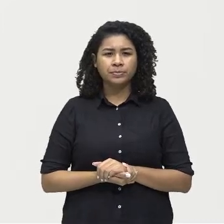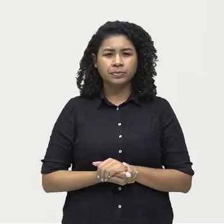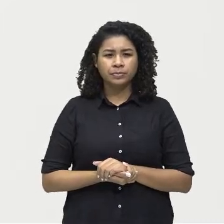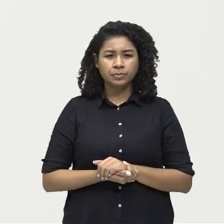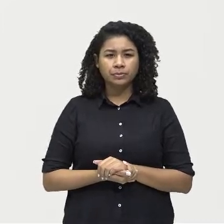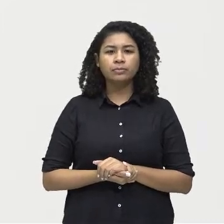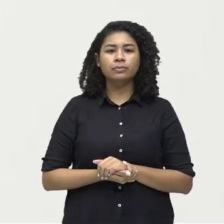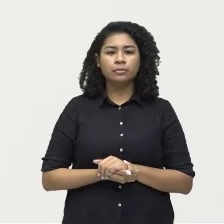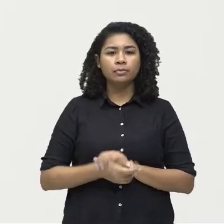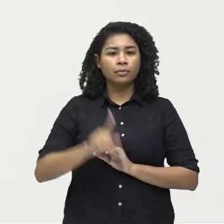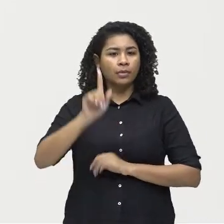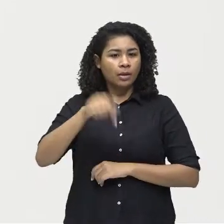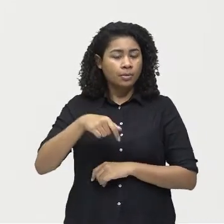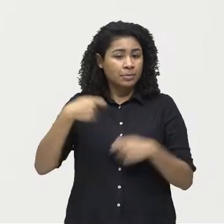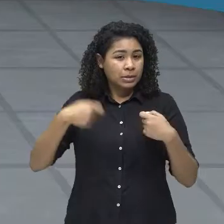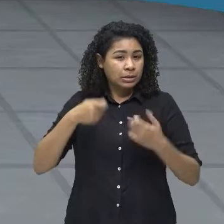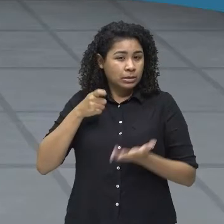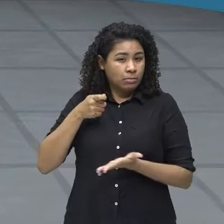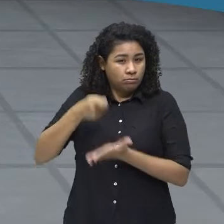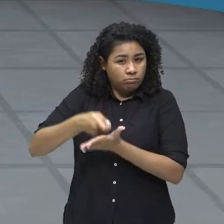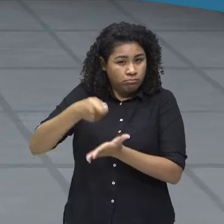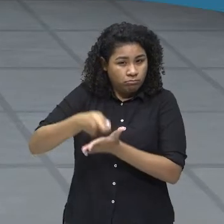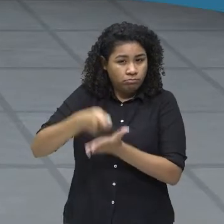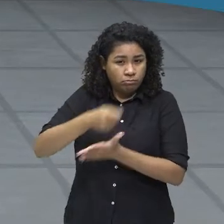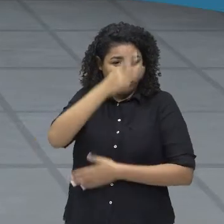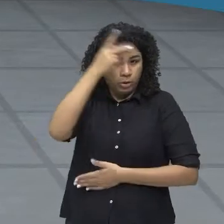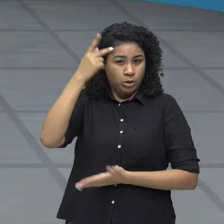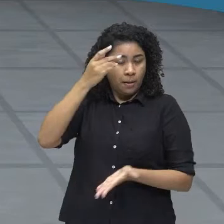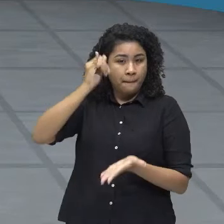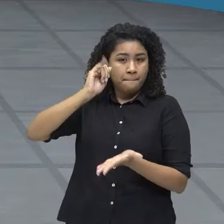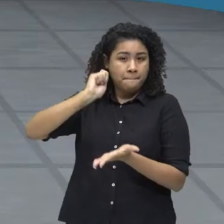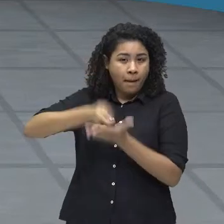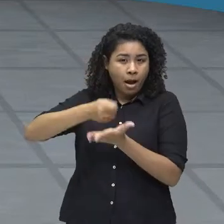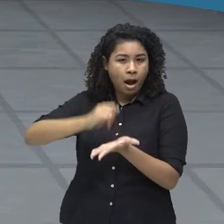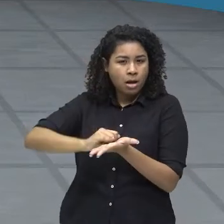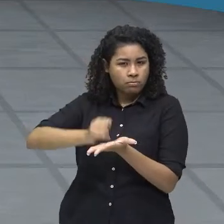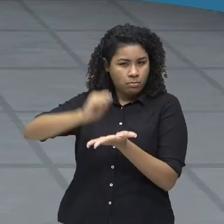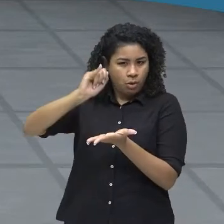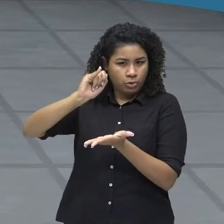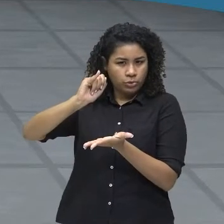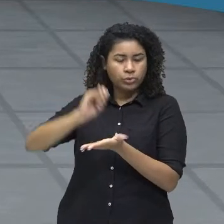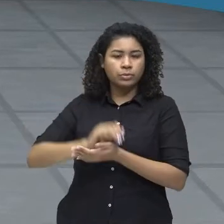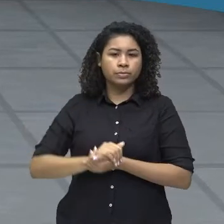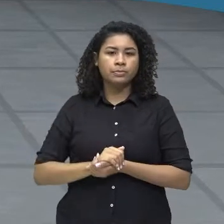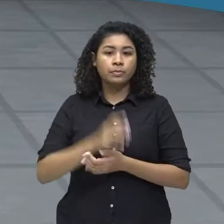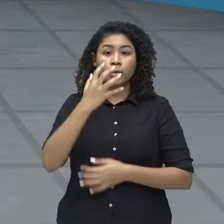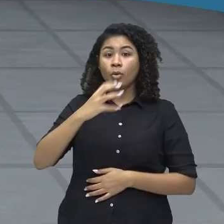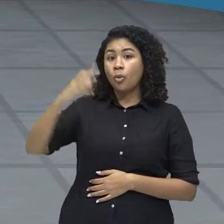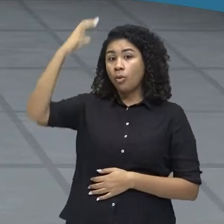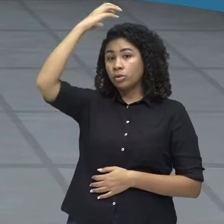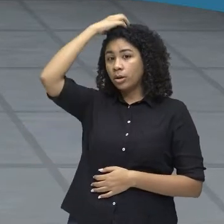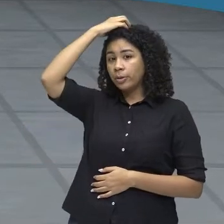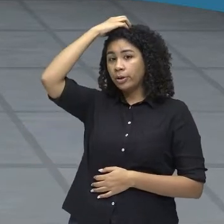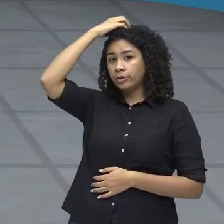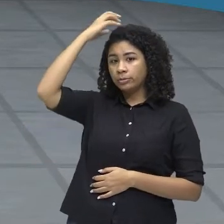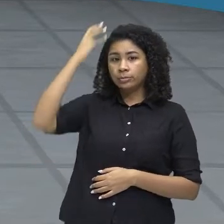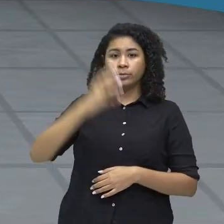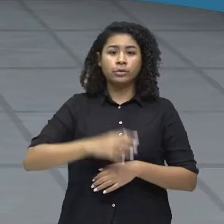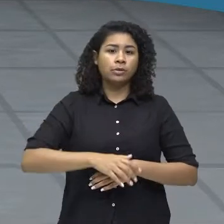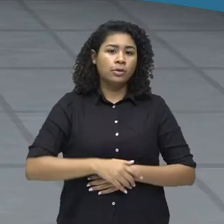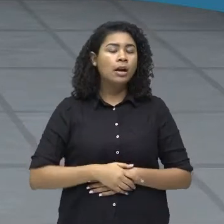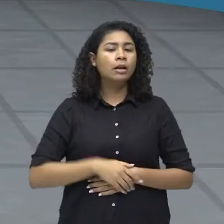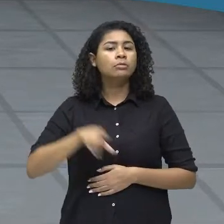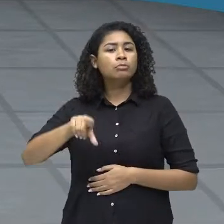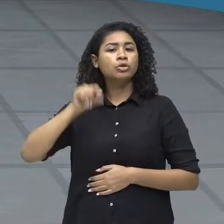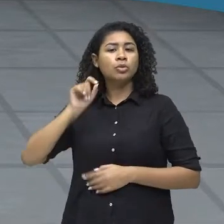os impostos. Então, gente, o que eu vou fazer? Então o rei resolveu, com o apoio da